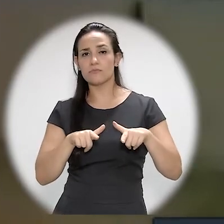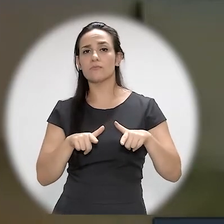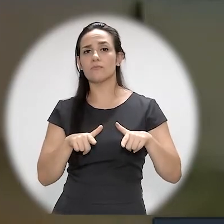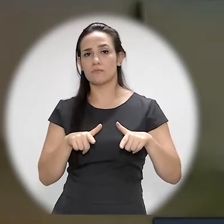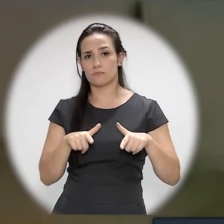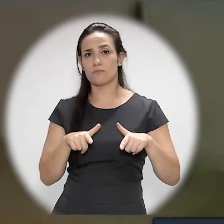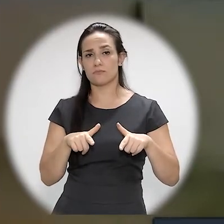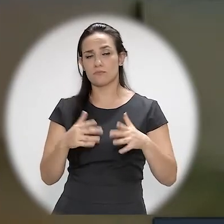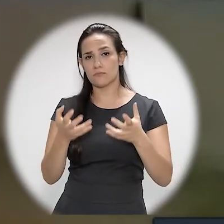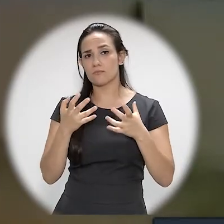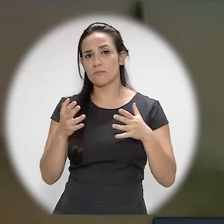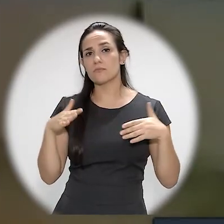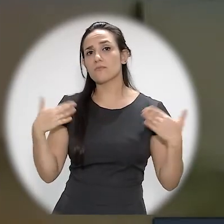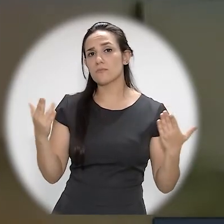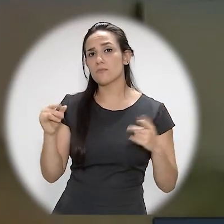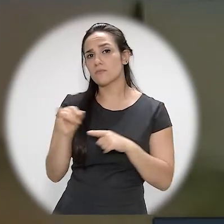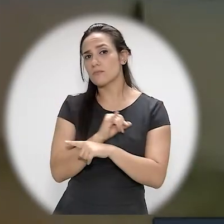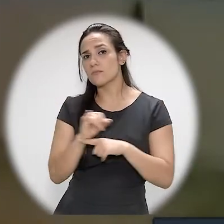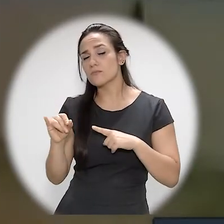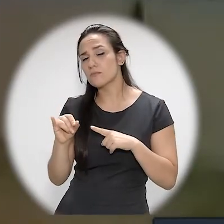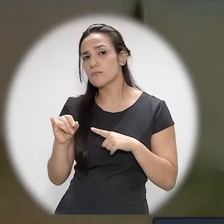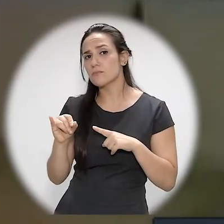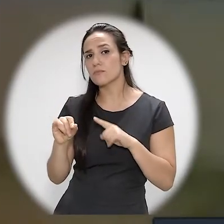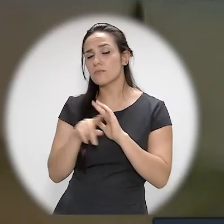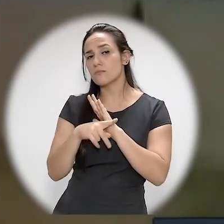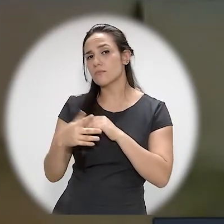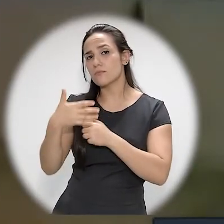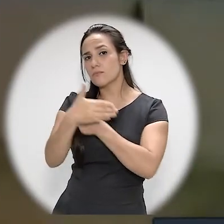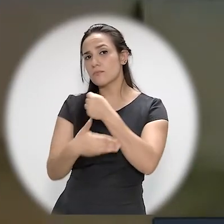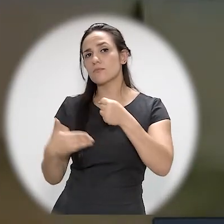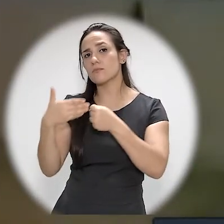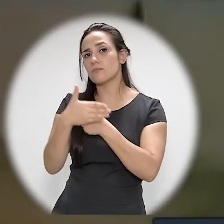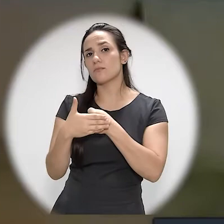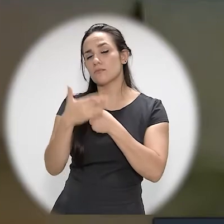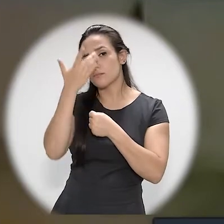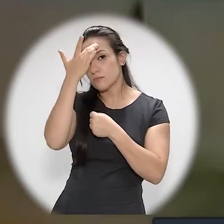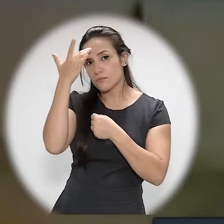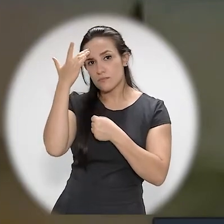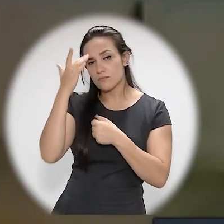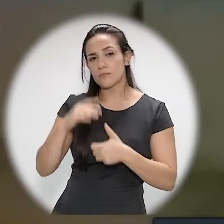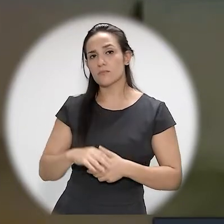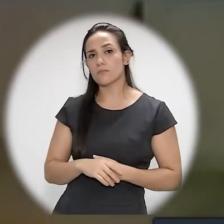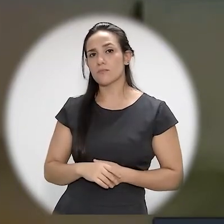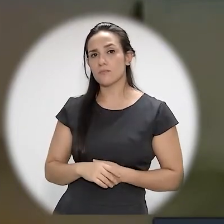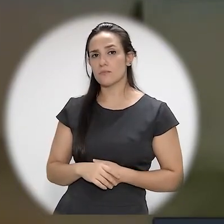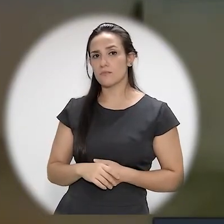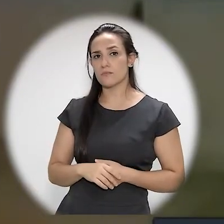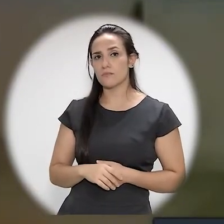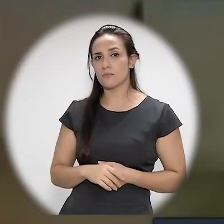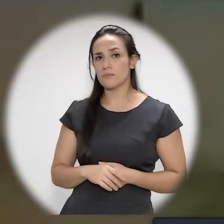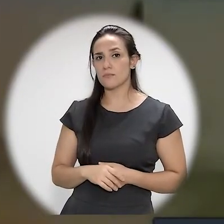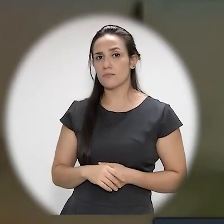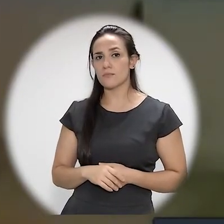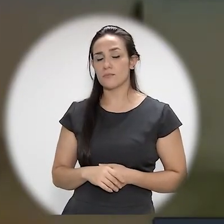de proteção dos trabalhadores em relação a